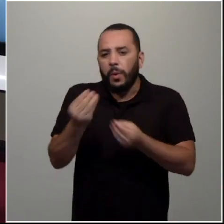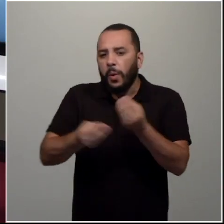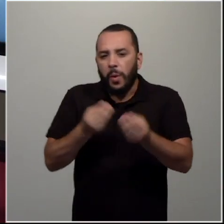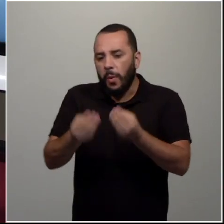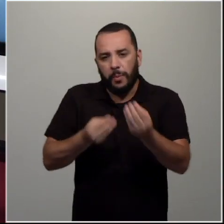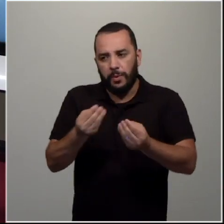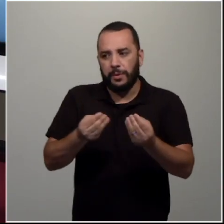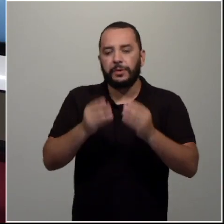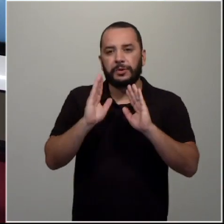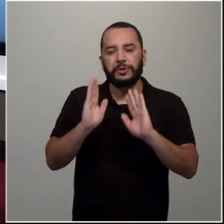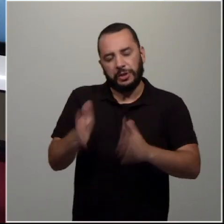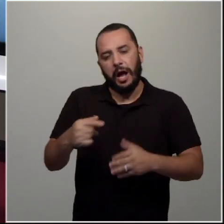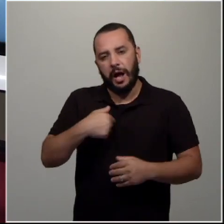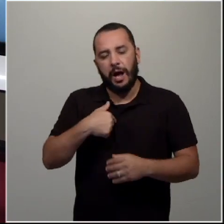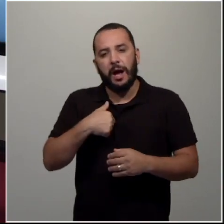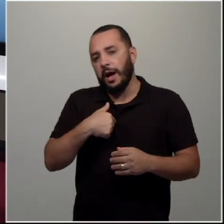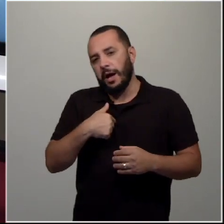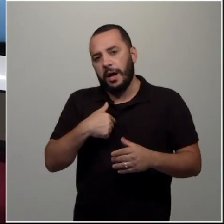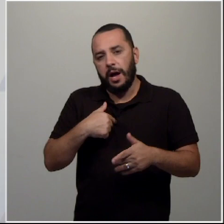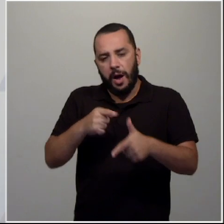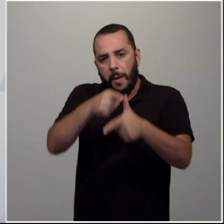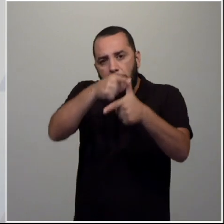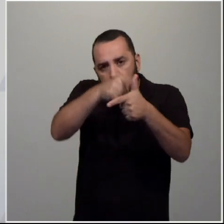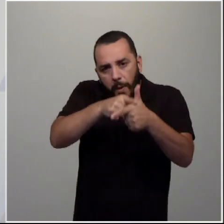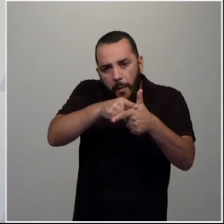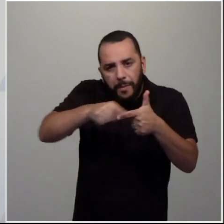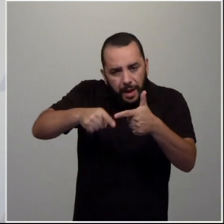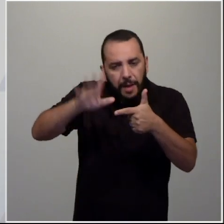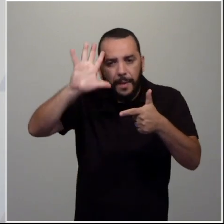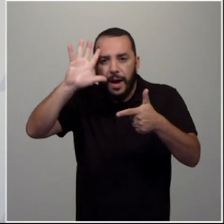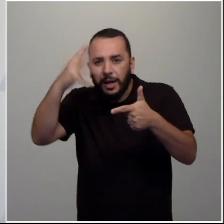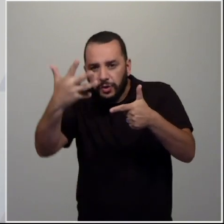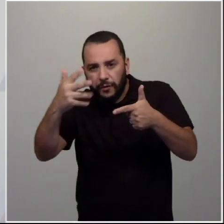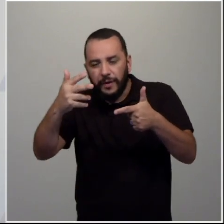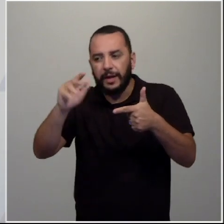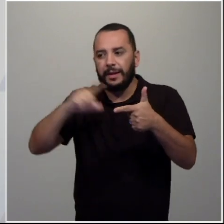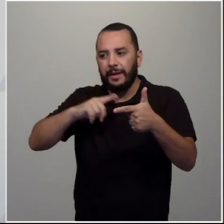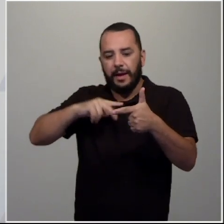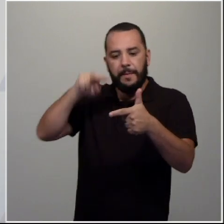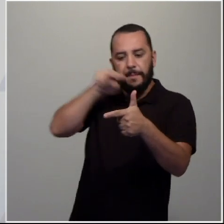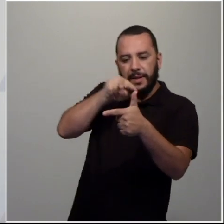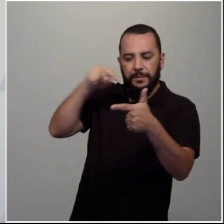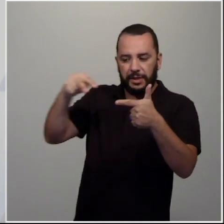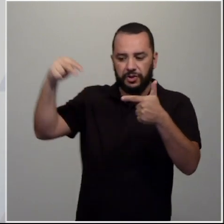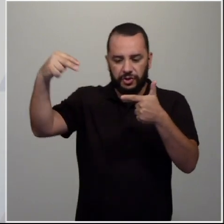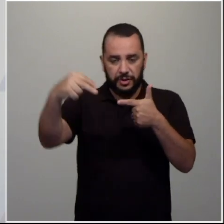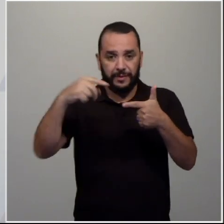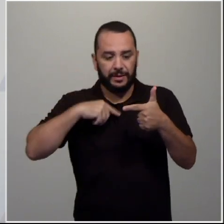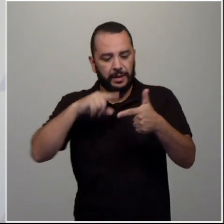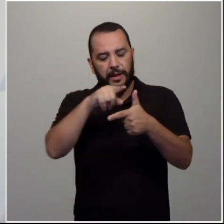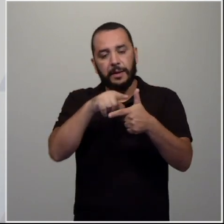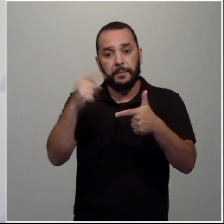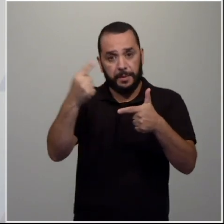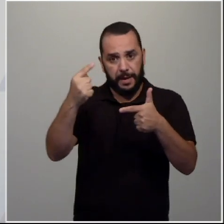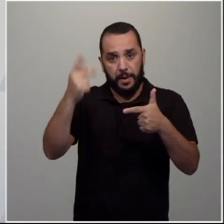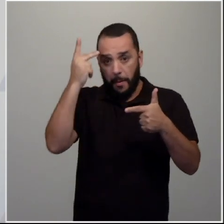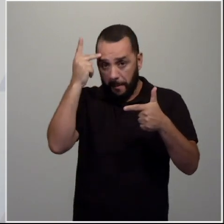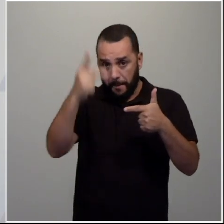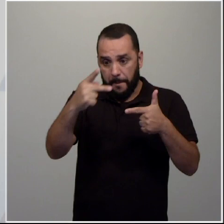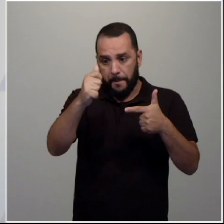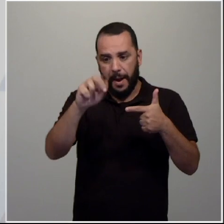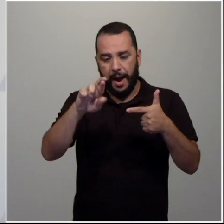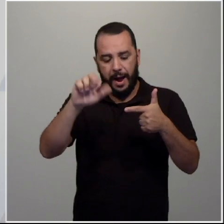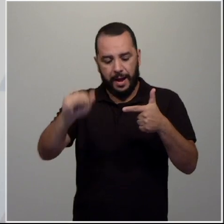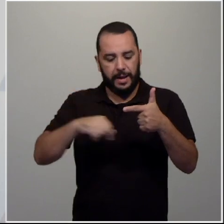que mostra justamente essas perspectivas né gente tem o ensino para a resolução de problemas o ensino